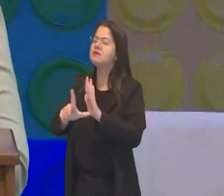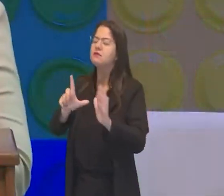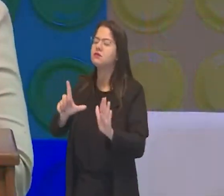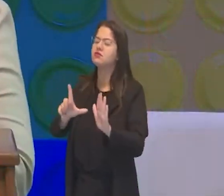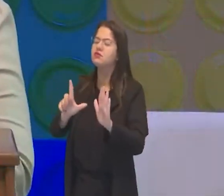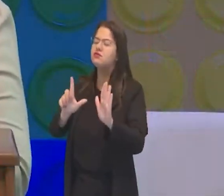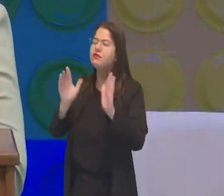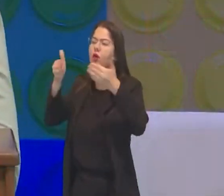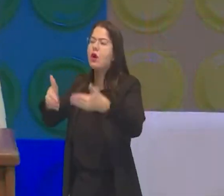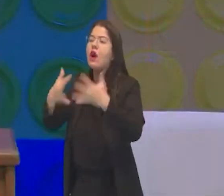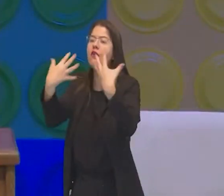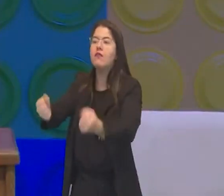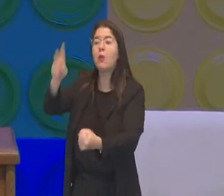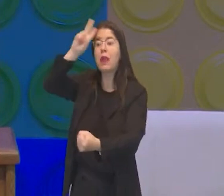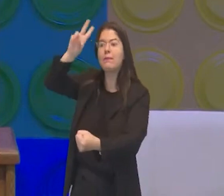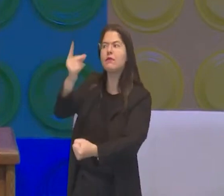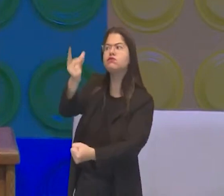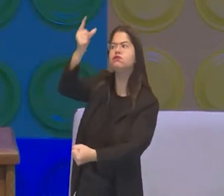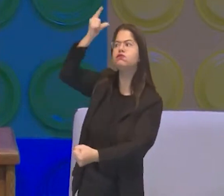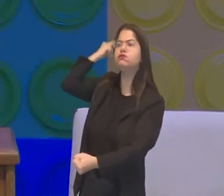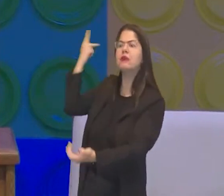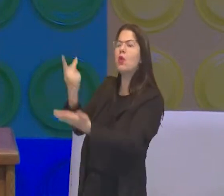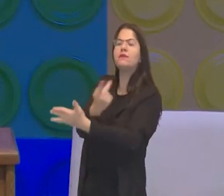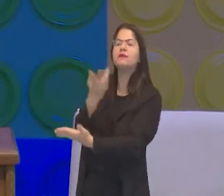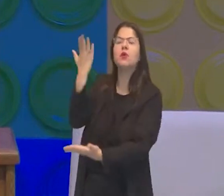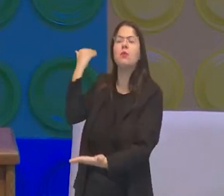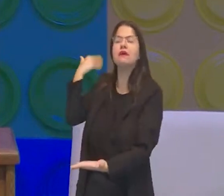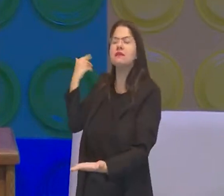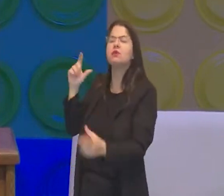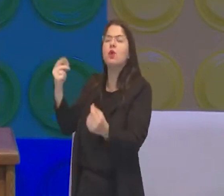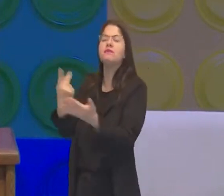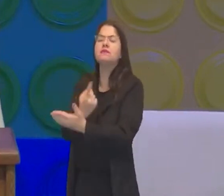vamos relembrar o que aconteceu antes, lá no 37.